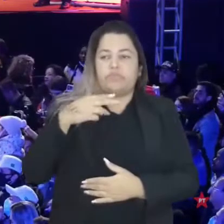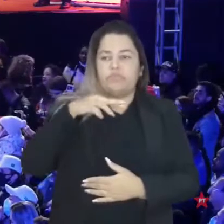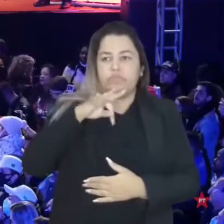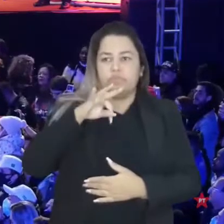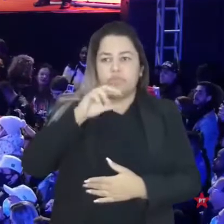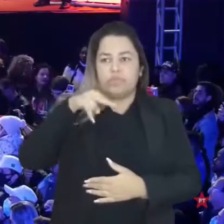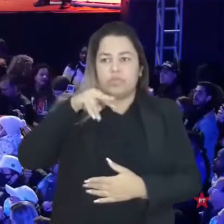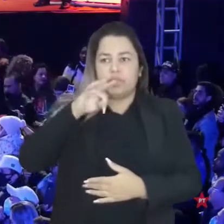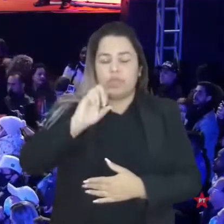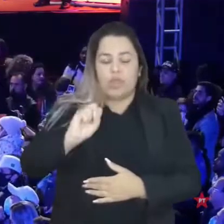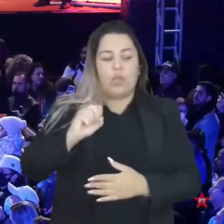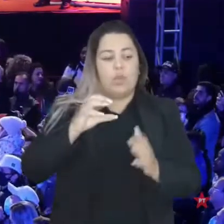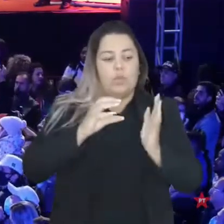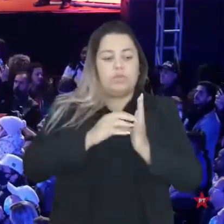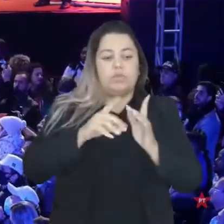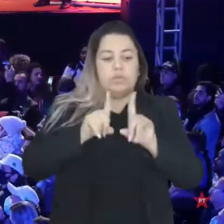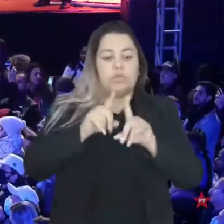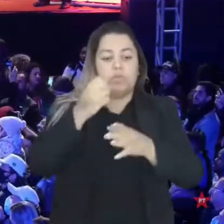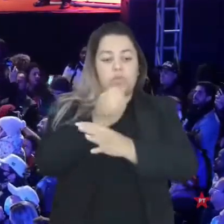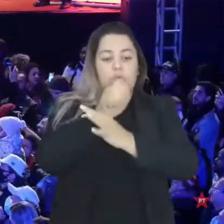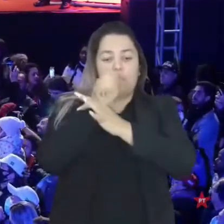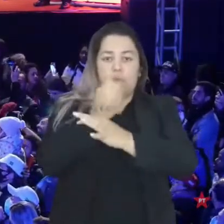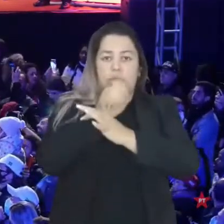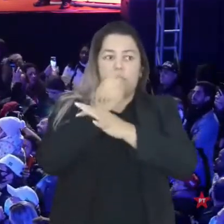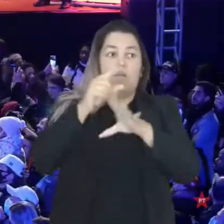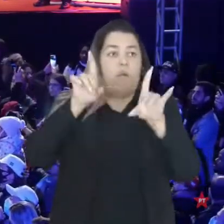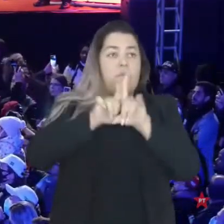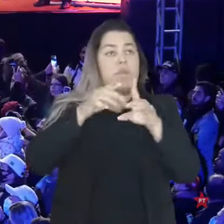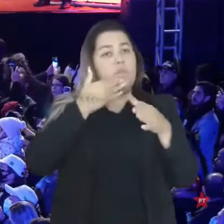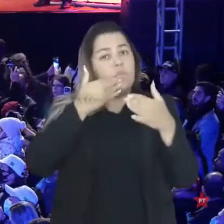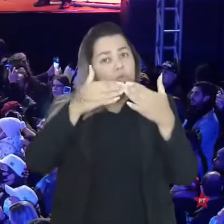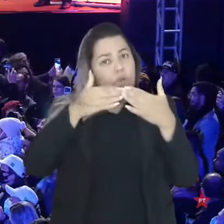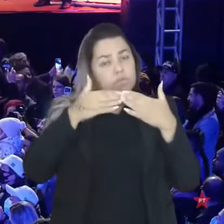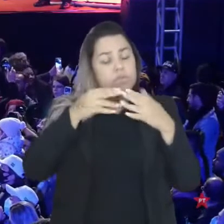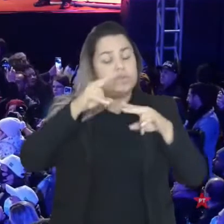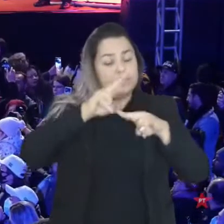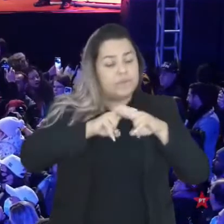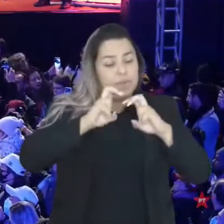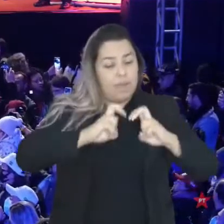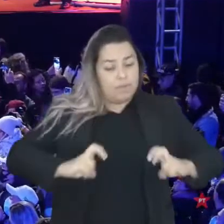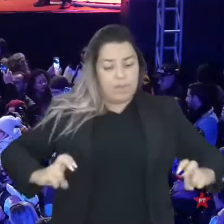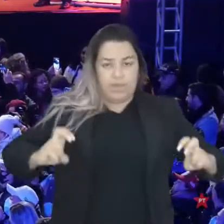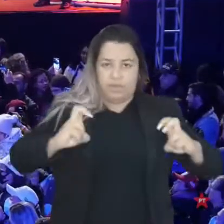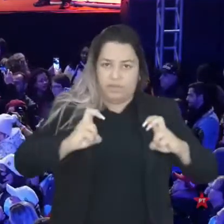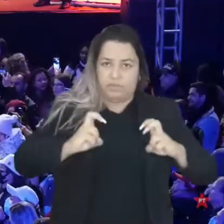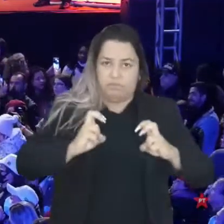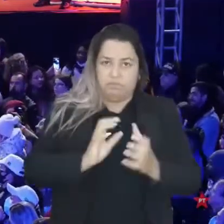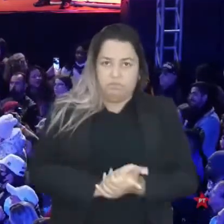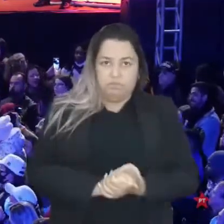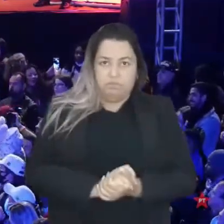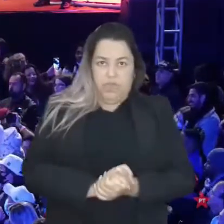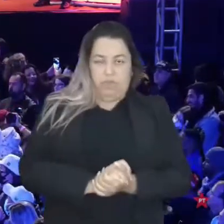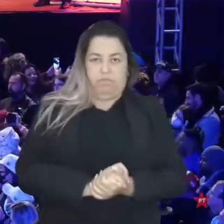apoiando. Que, por favor, sente na mesa. Sabe, tome até um aperitivo